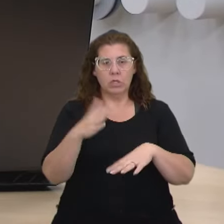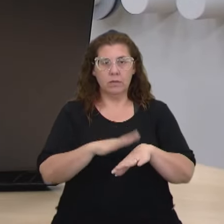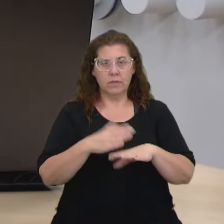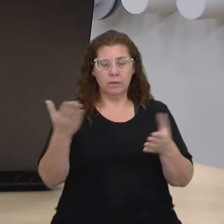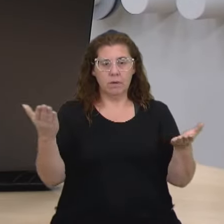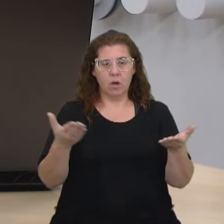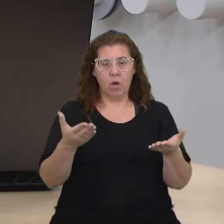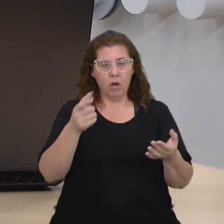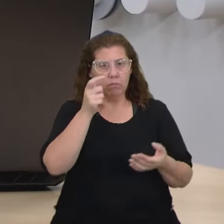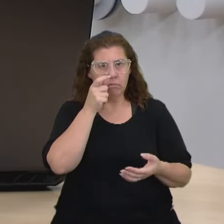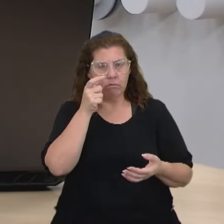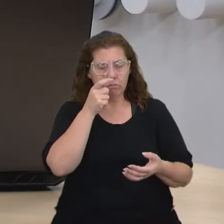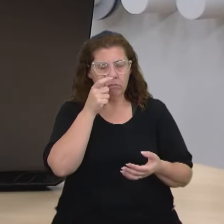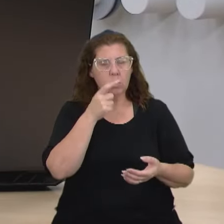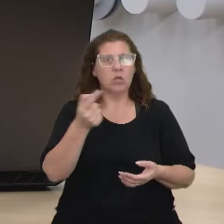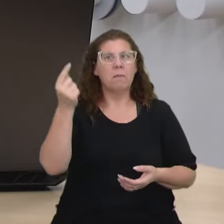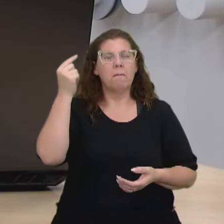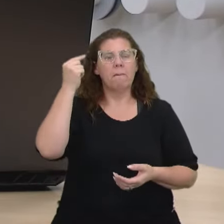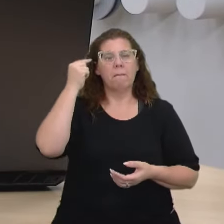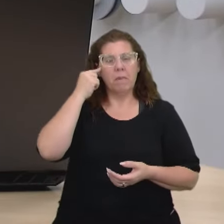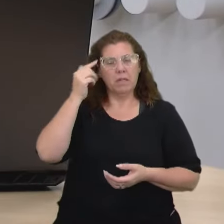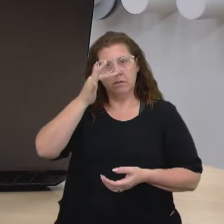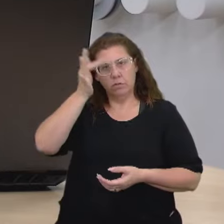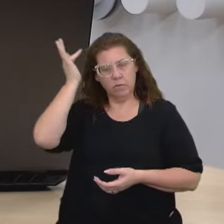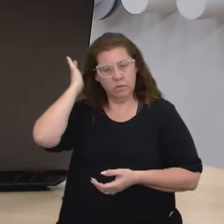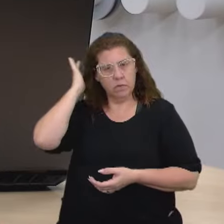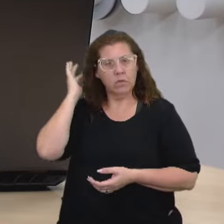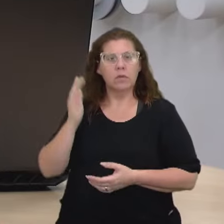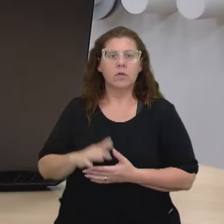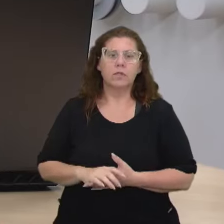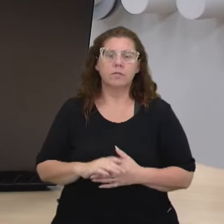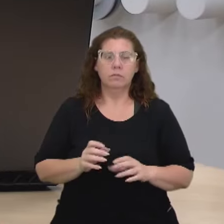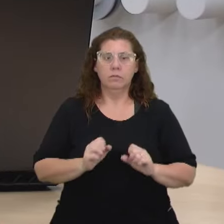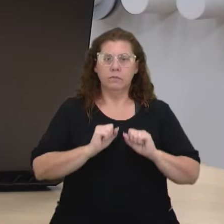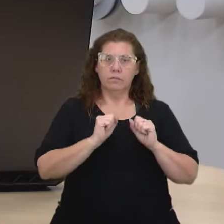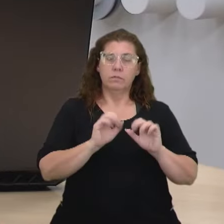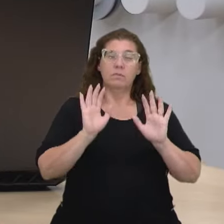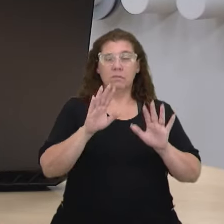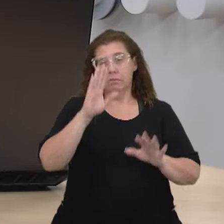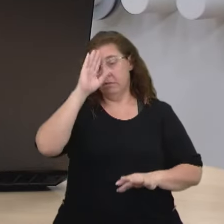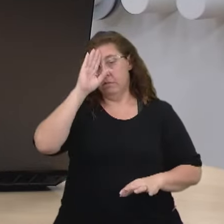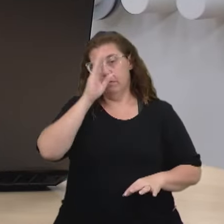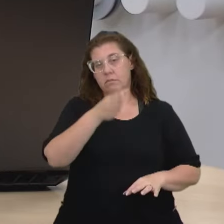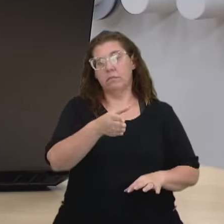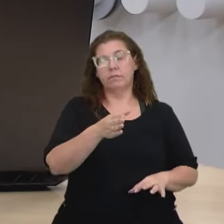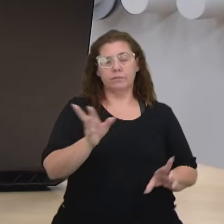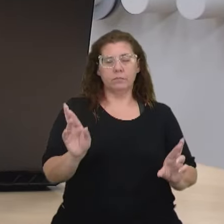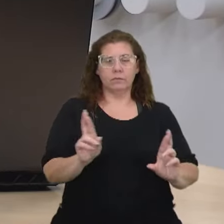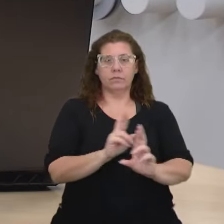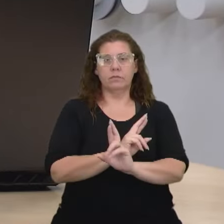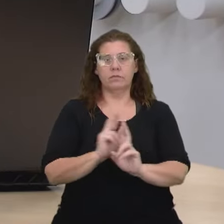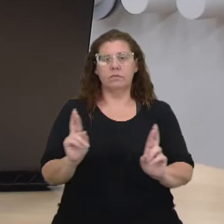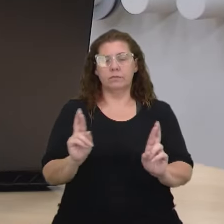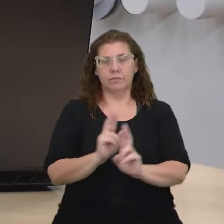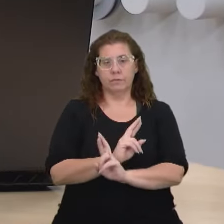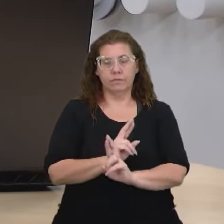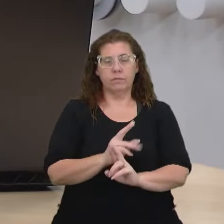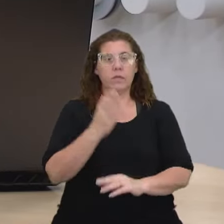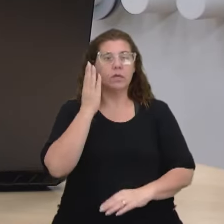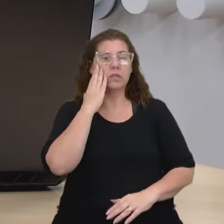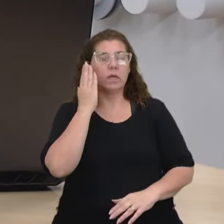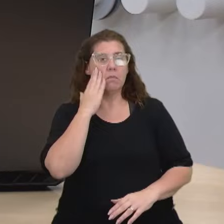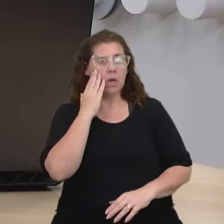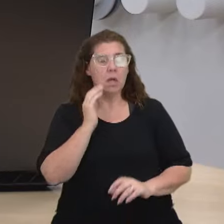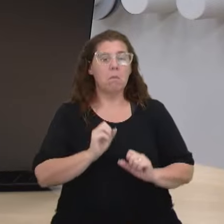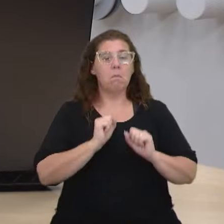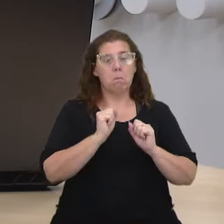no vídeo a respeito do pensamento do Foucault sobre poder, mas principalmente sobre as relações entre saber e poder,